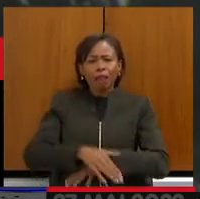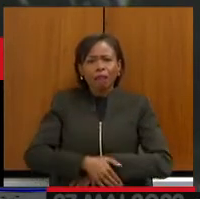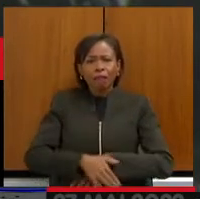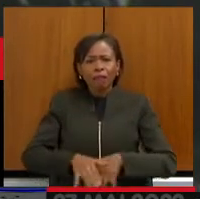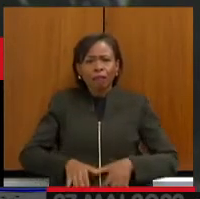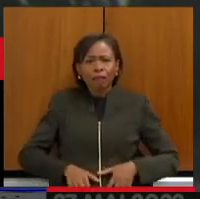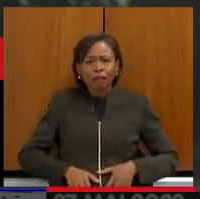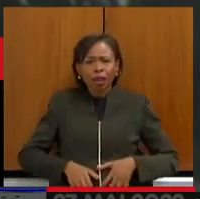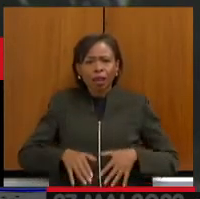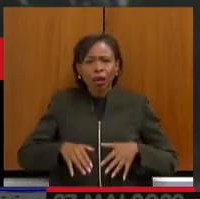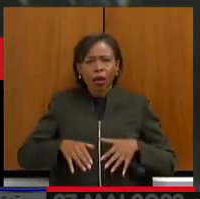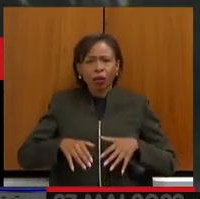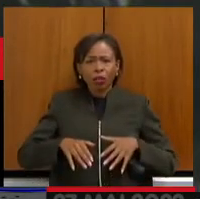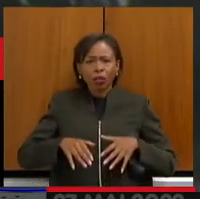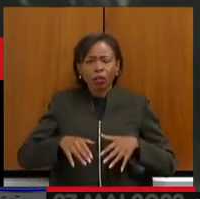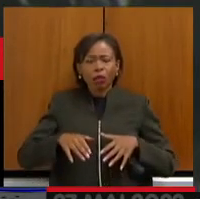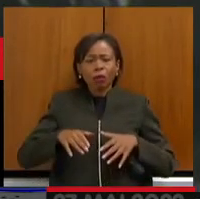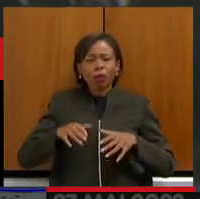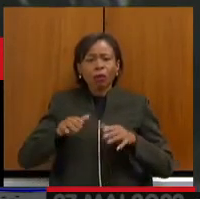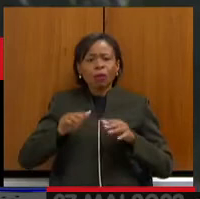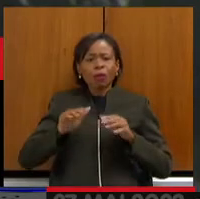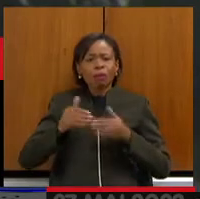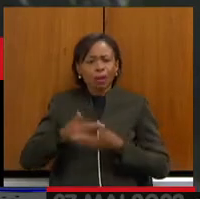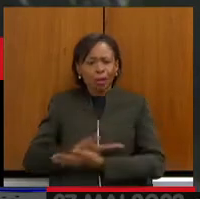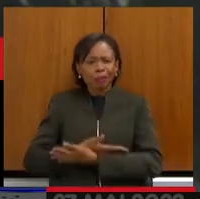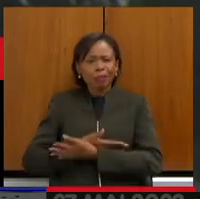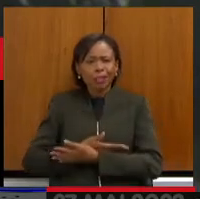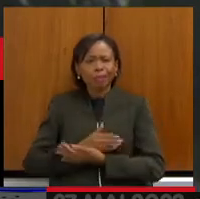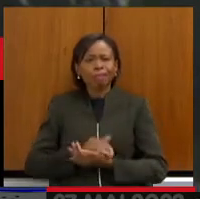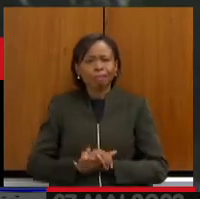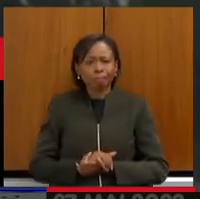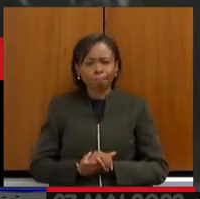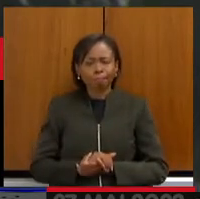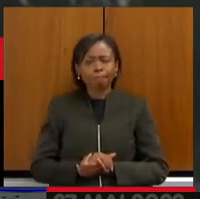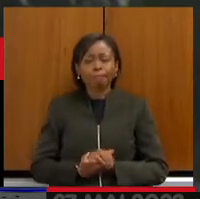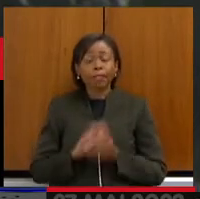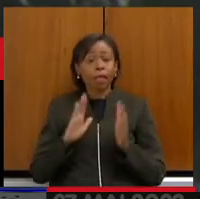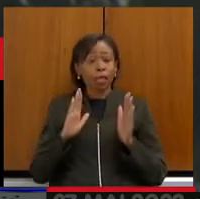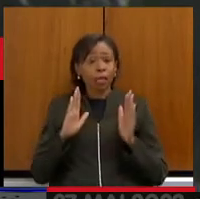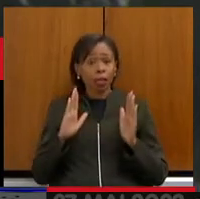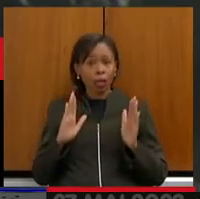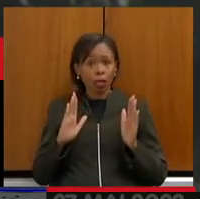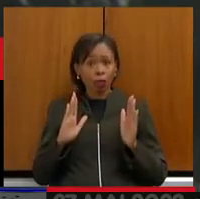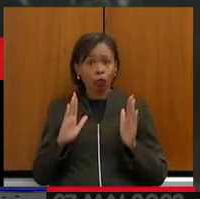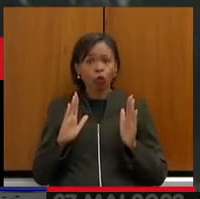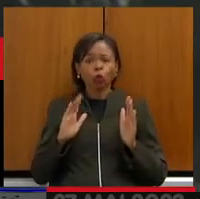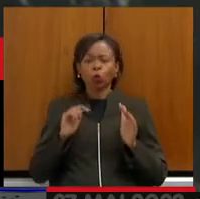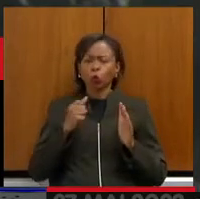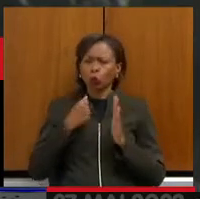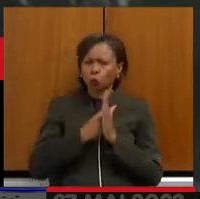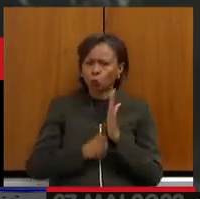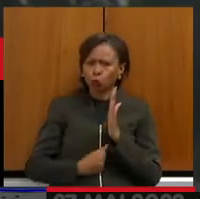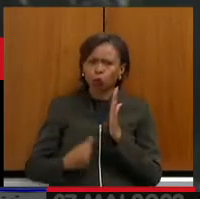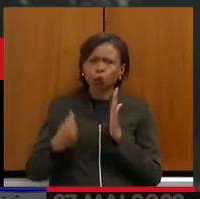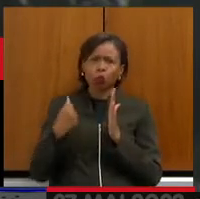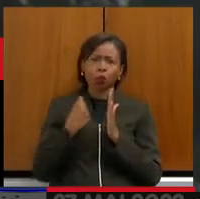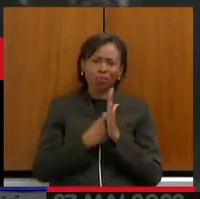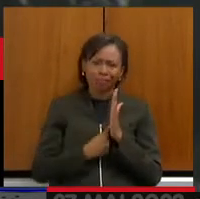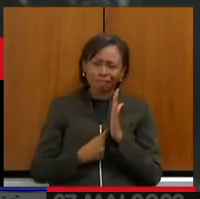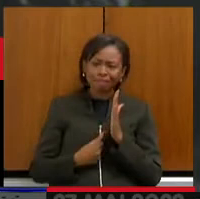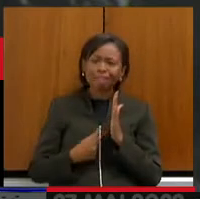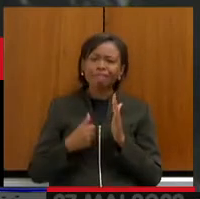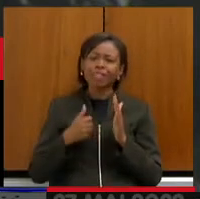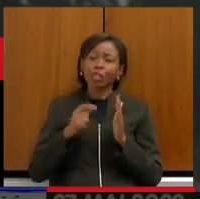para bebês é o tempo de luta e resistência também no cenário trabalhista então especialmente no